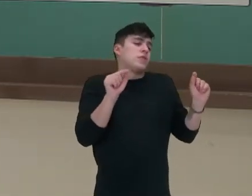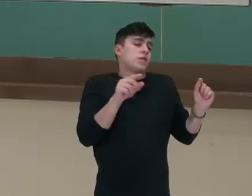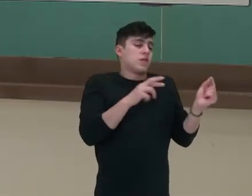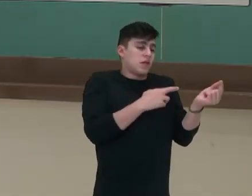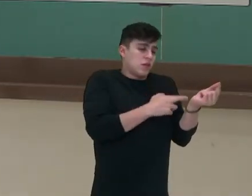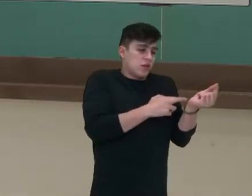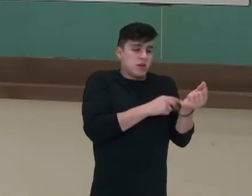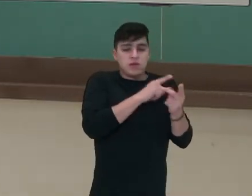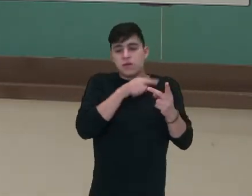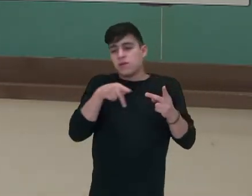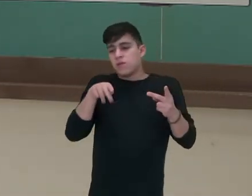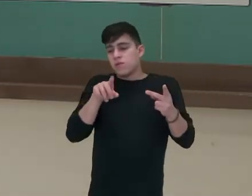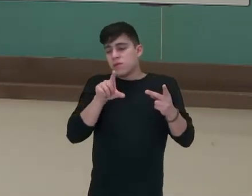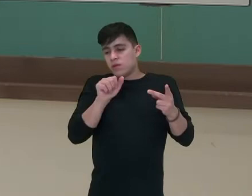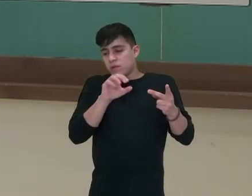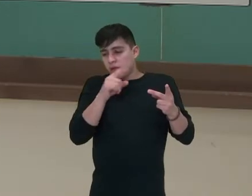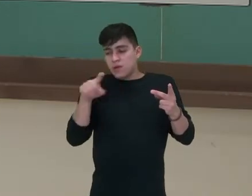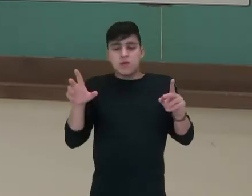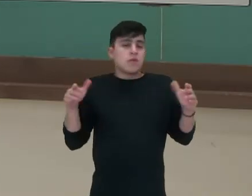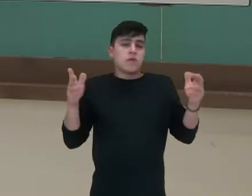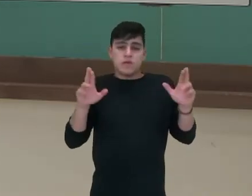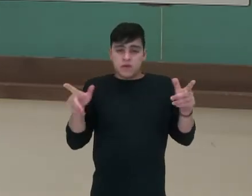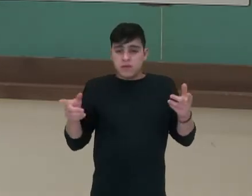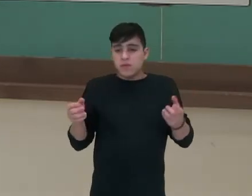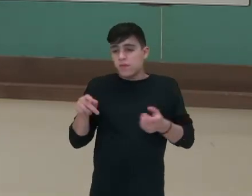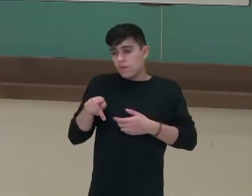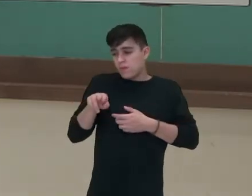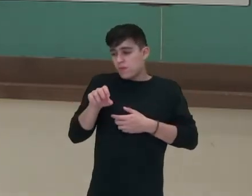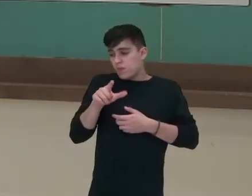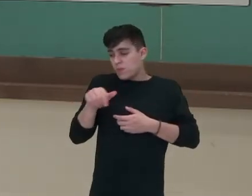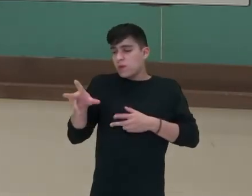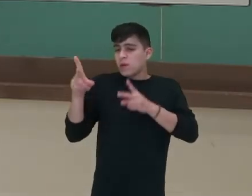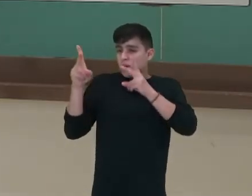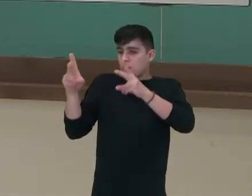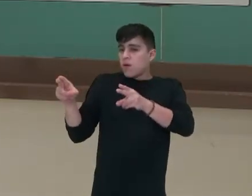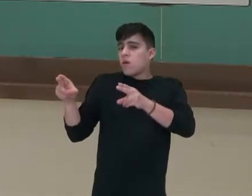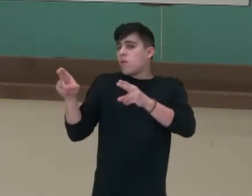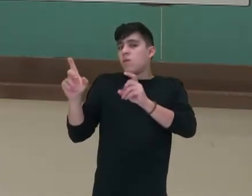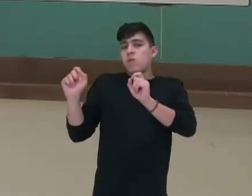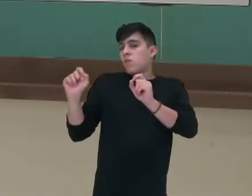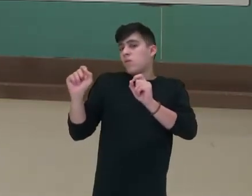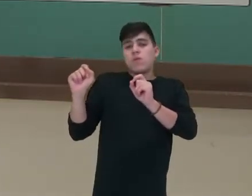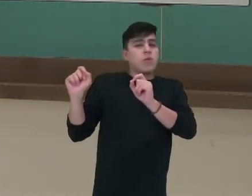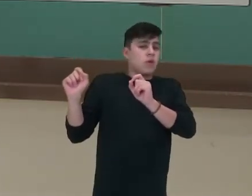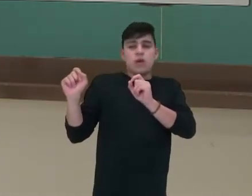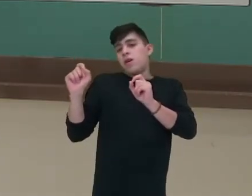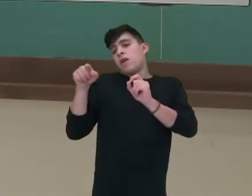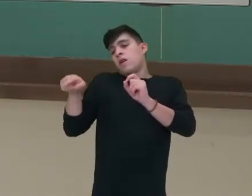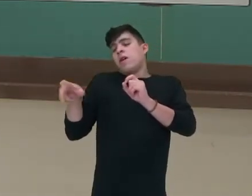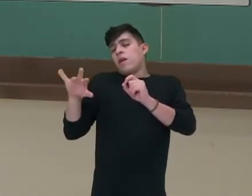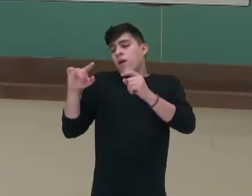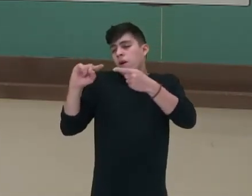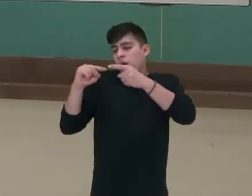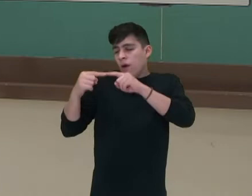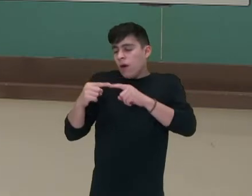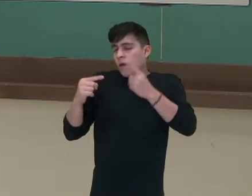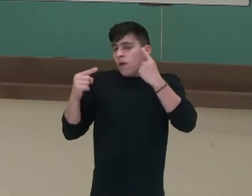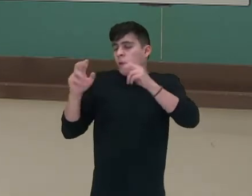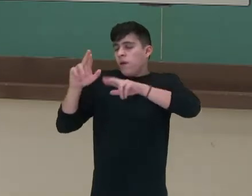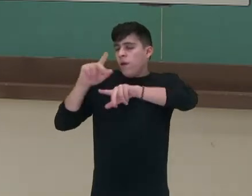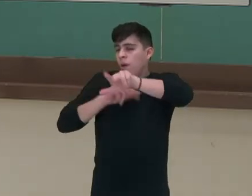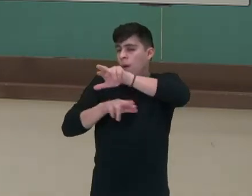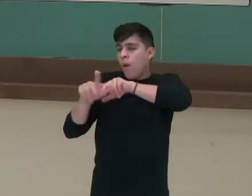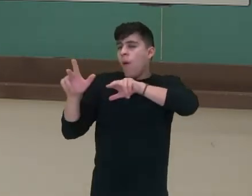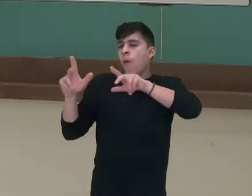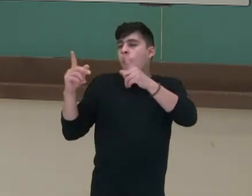ritmo, né? Então, a professora falou um pouquinho que a pulsação, ela é idêntica, né? O ritmo não. Ela já vai fazer a articulação de sons diferentes,